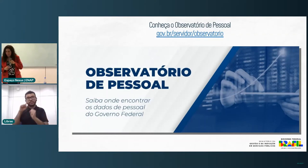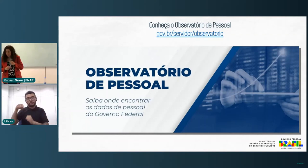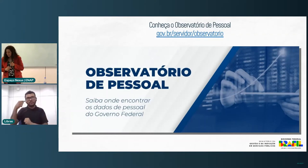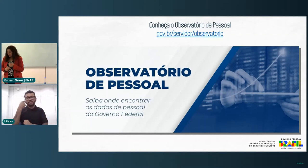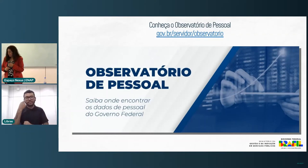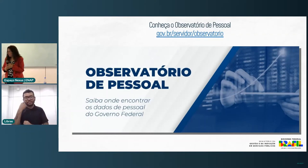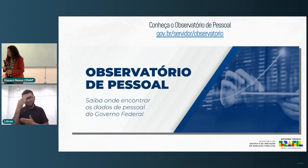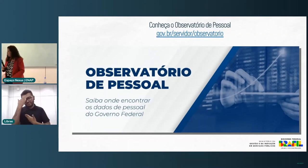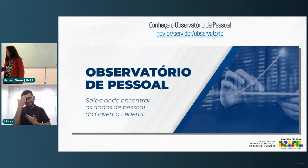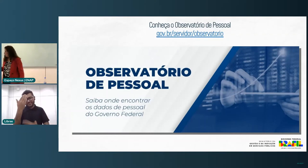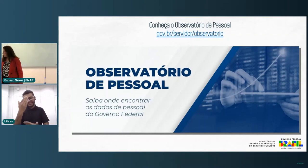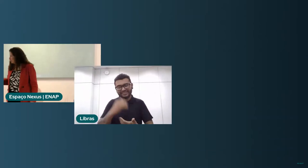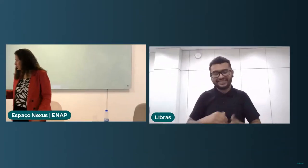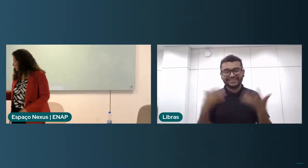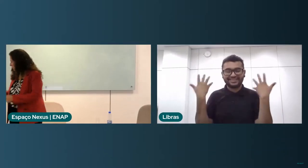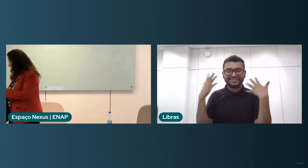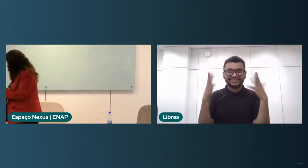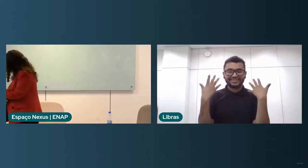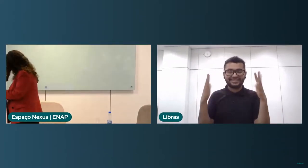Obrigada. Obrigada.